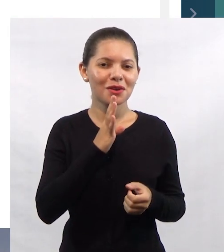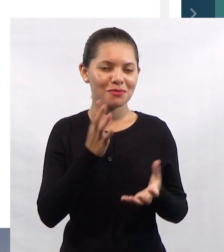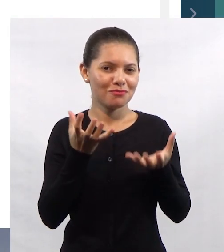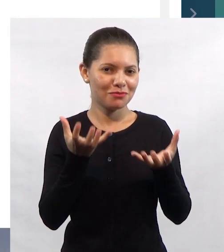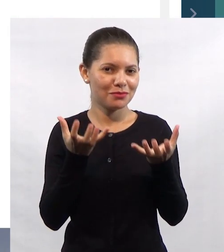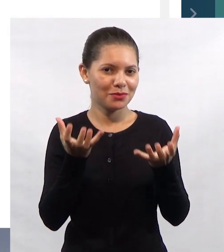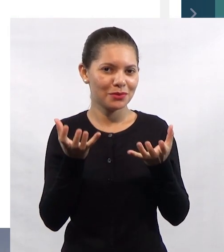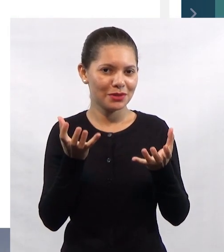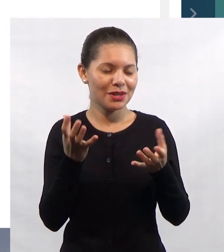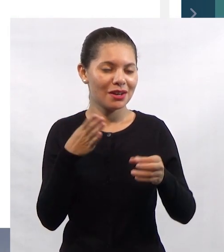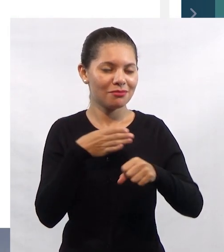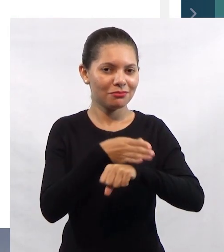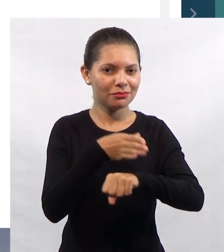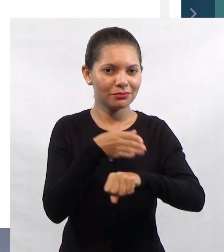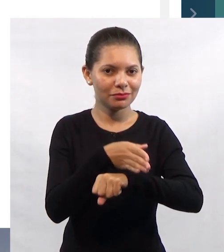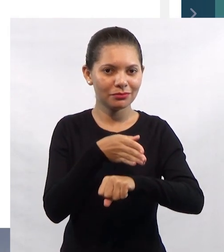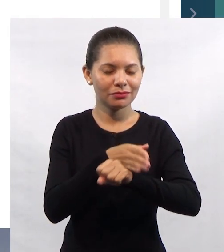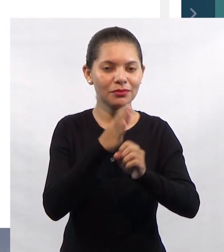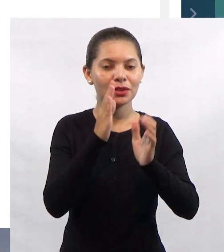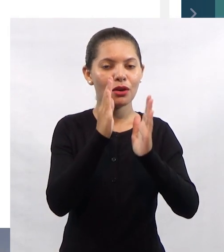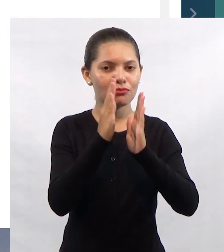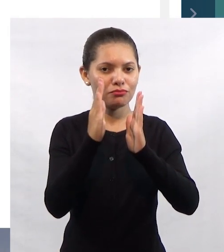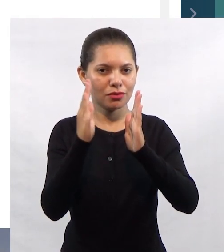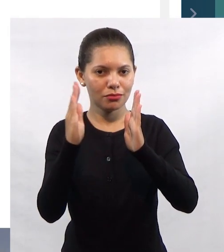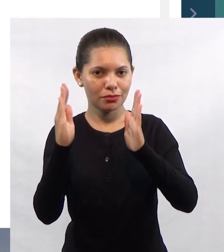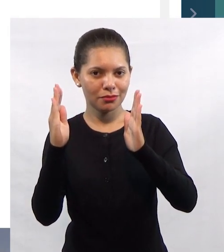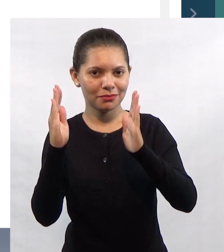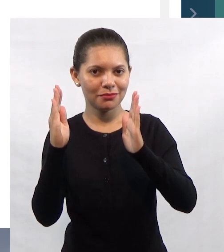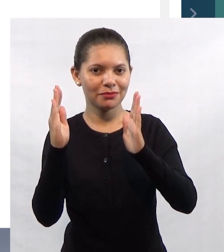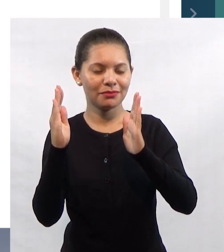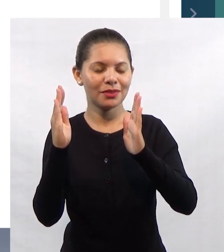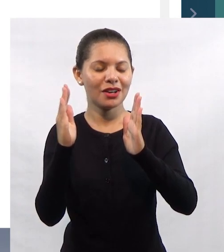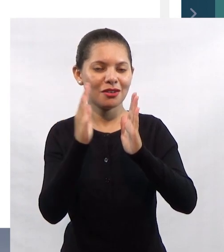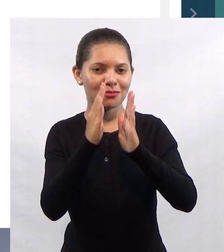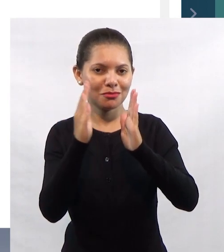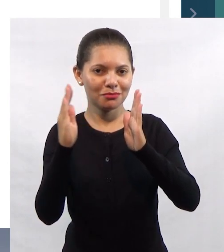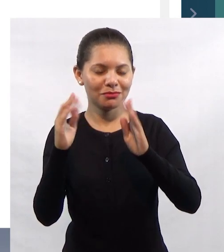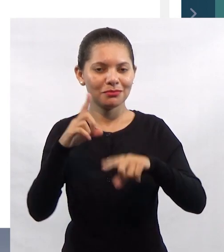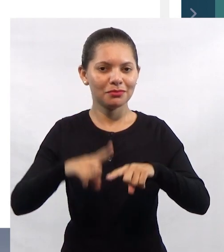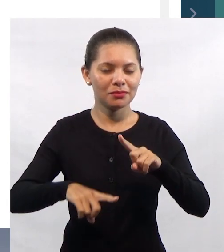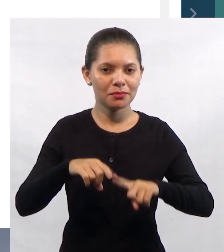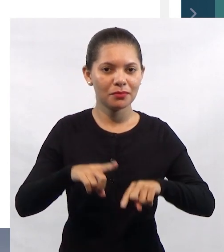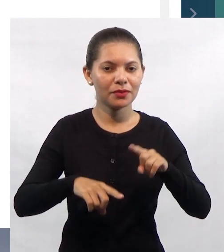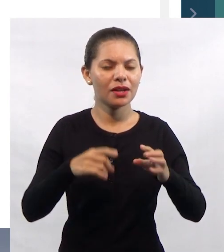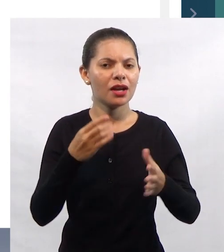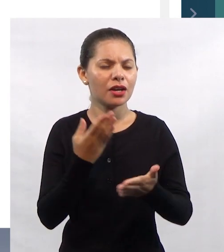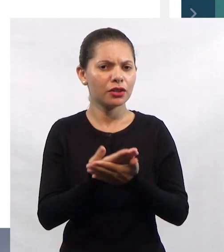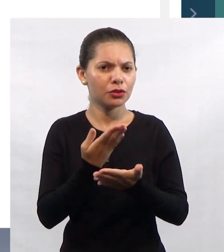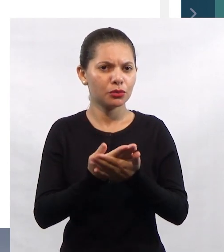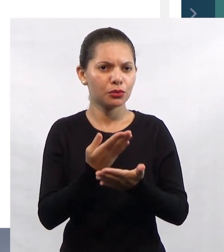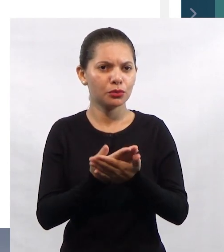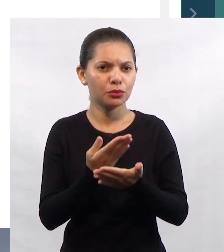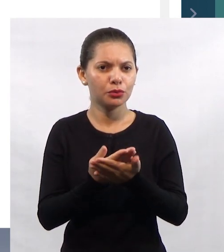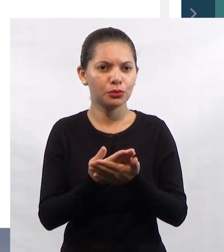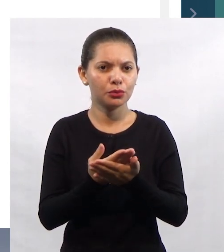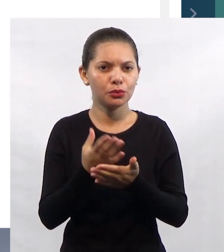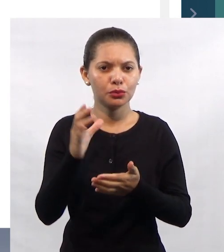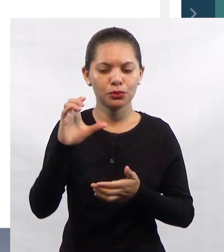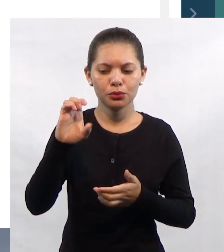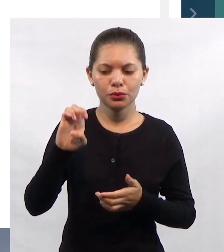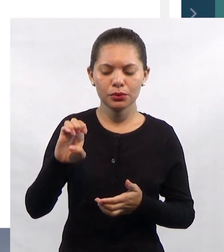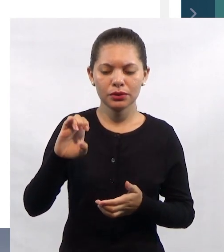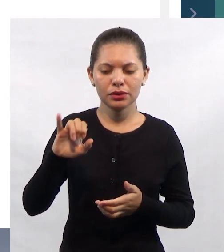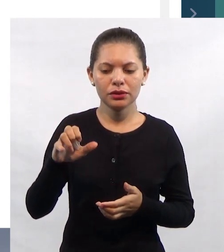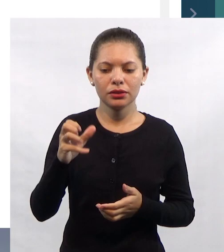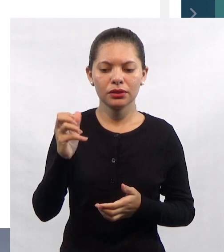lógico, se você quiser saber mais, então você acessa aí o material que está disponível na biblioteca virtual, Estudos em EJA,